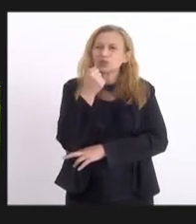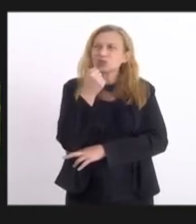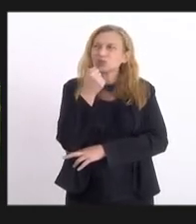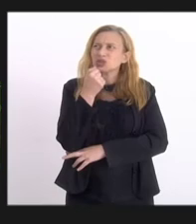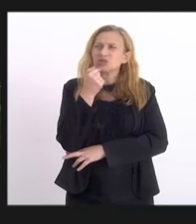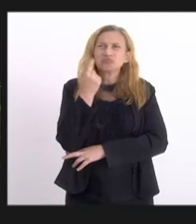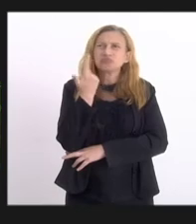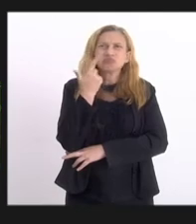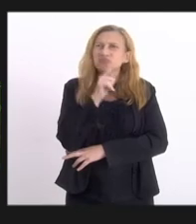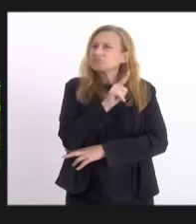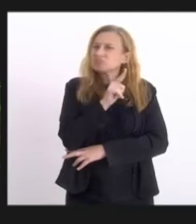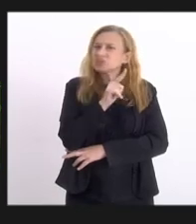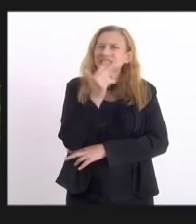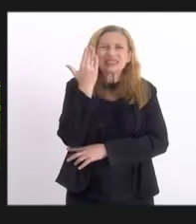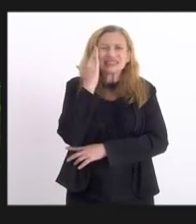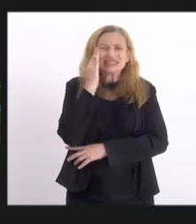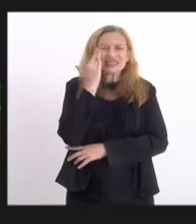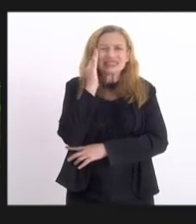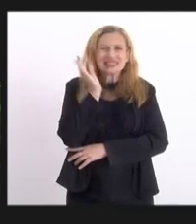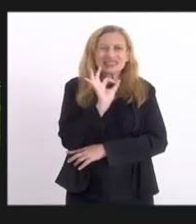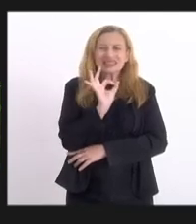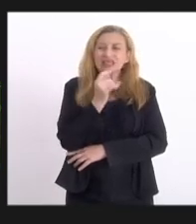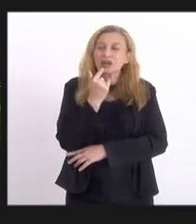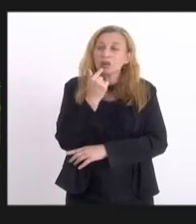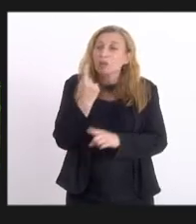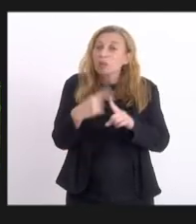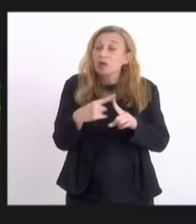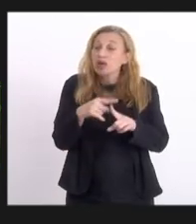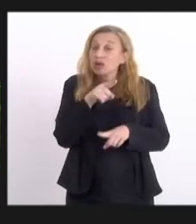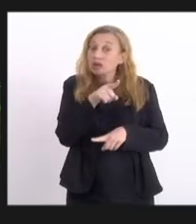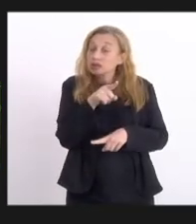eu não consegui entender, porque isso pode ter